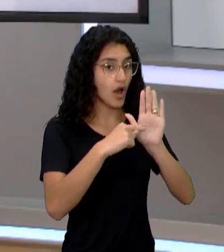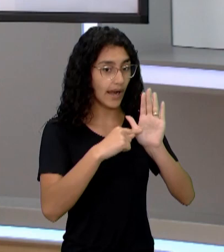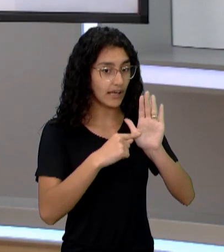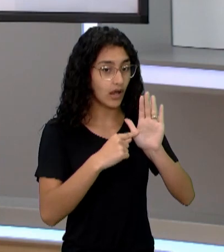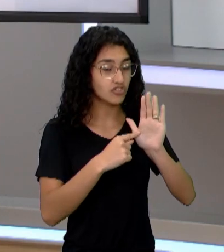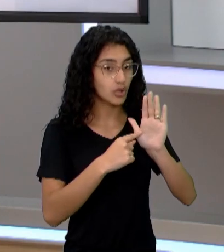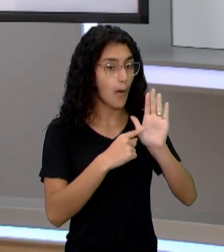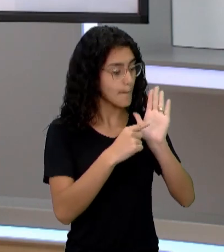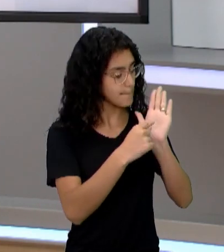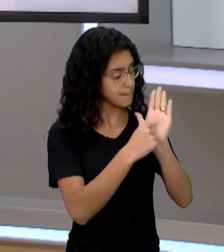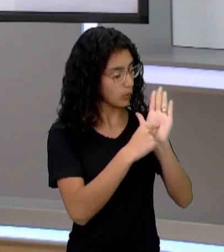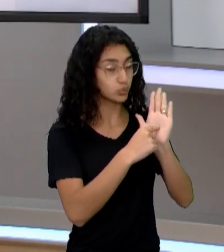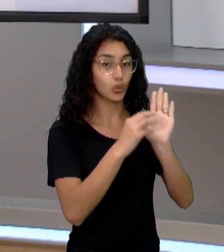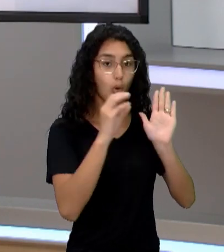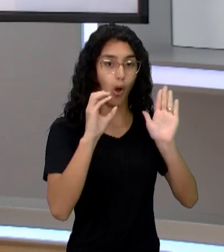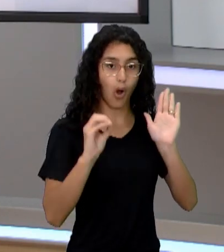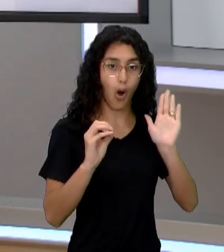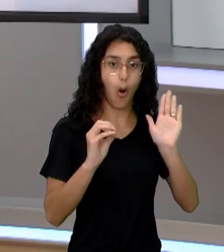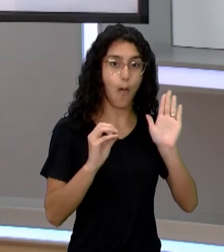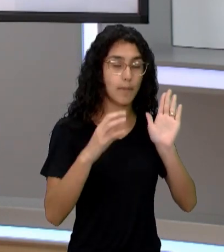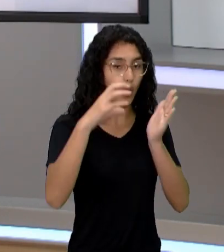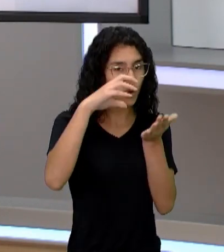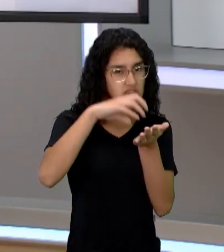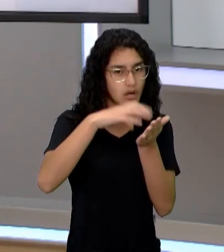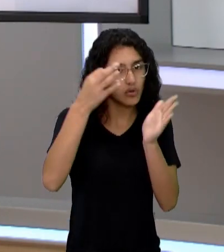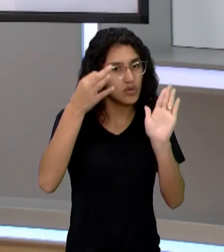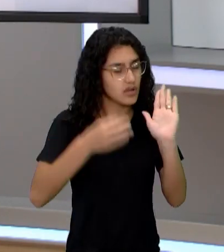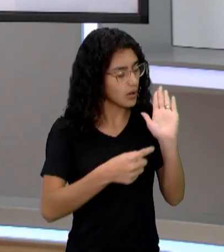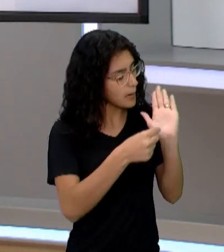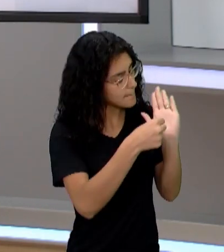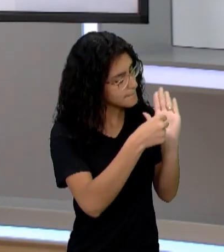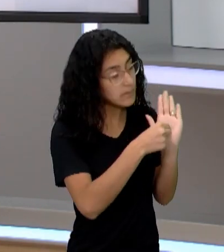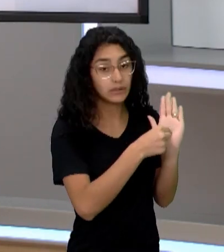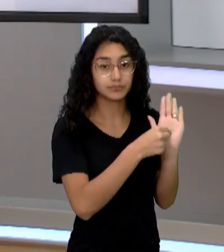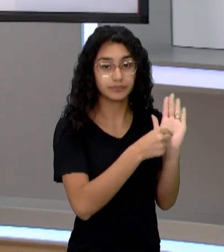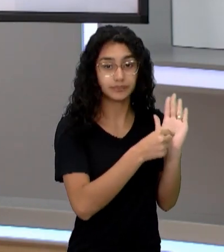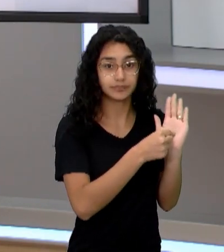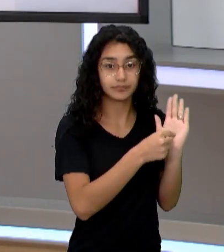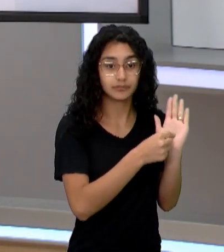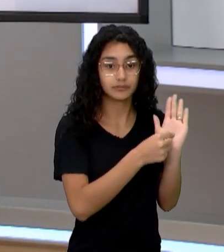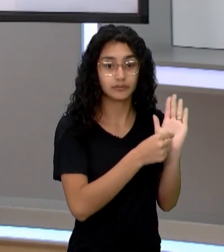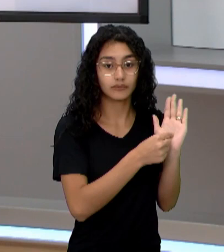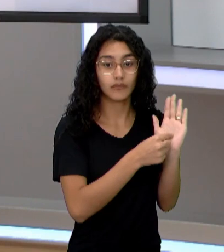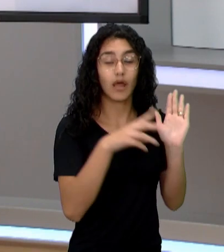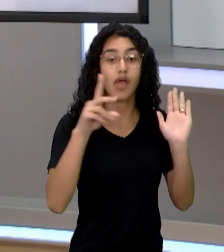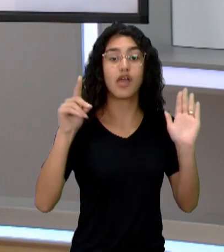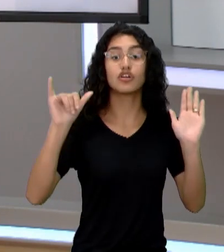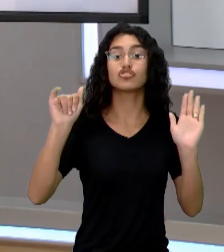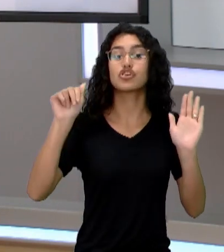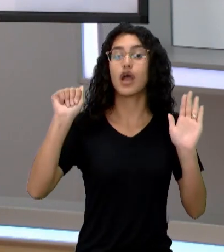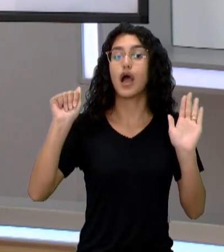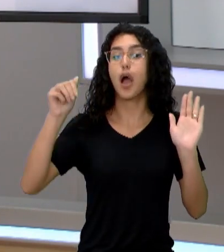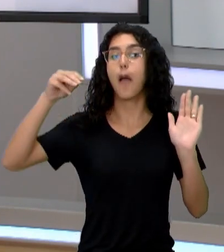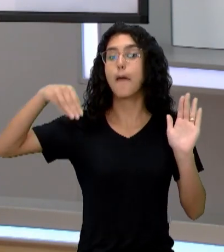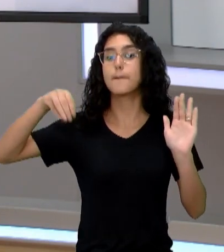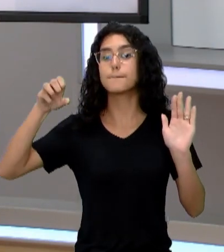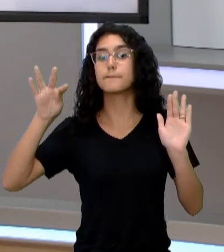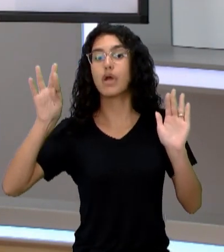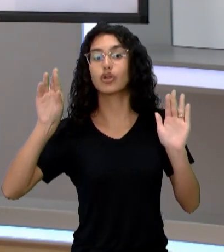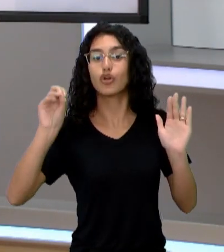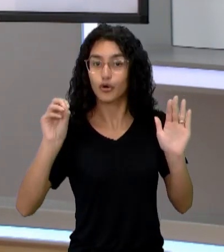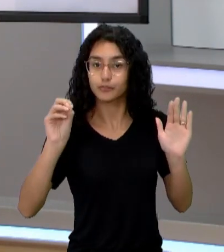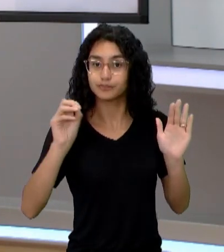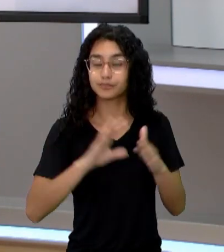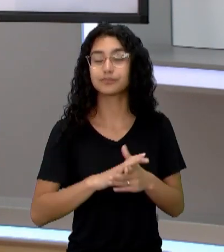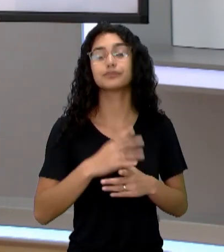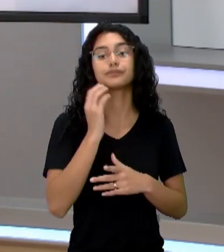pelo ponto O, que passa pelo centro exato da circunferência, nós chamamos essa corda de diâmetro. Isso é muito legal, né?